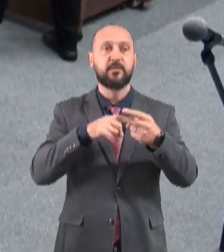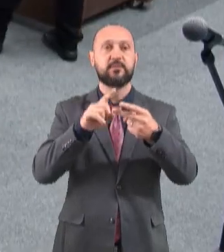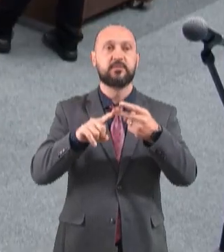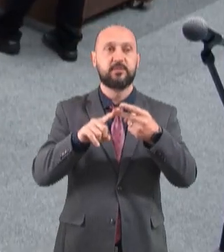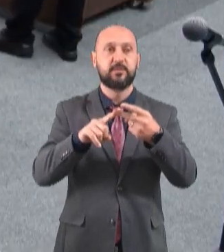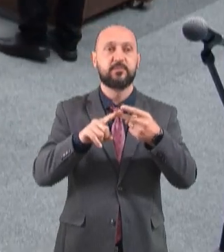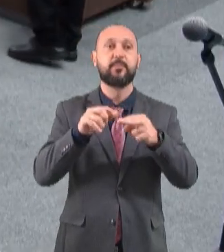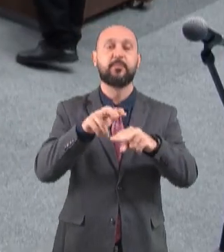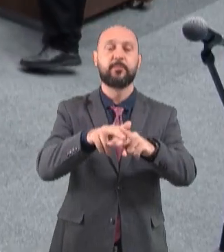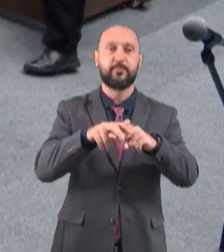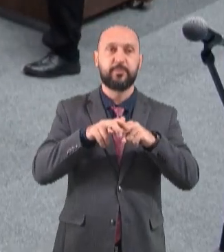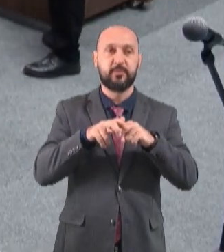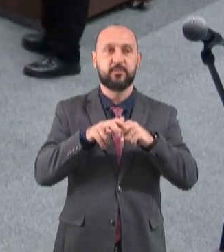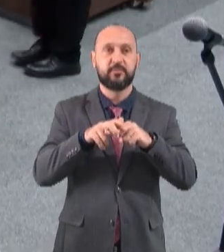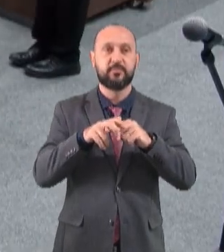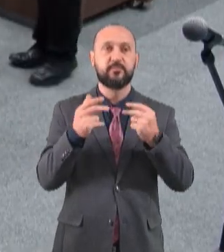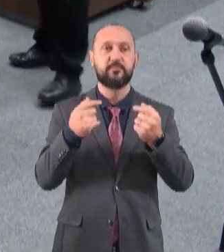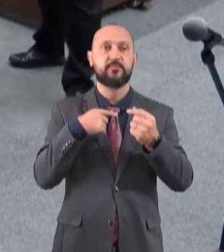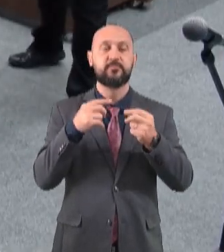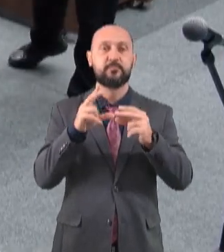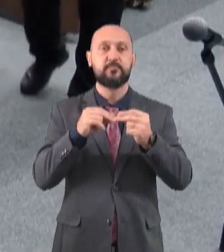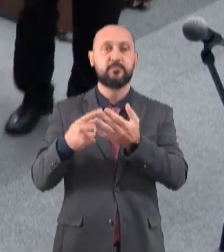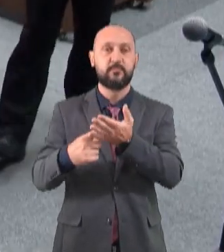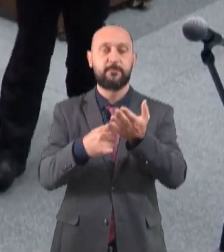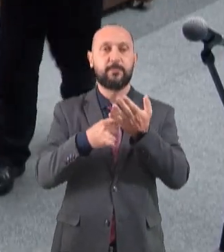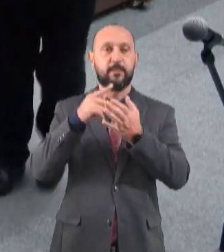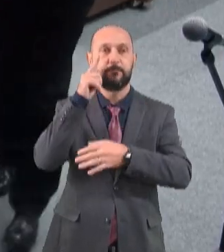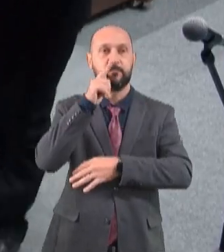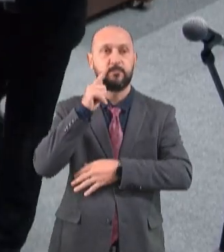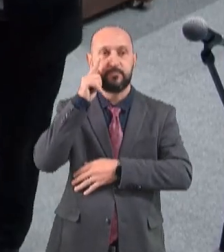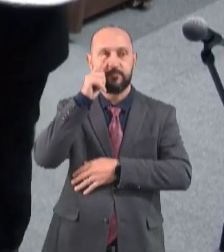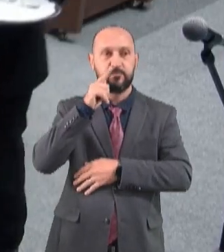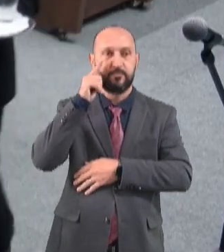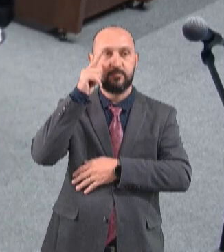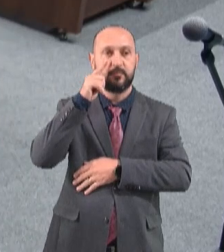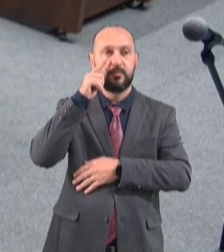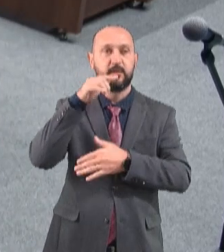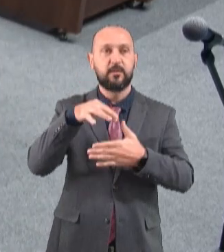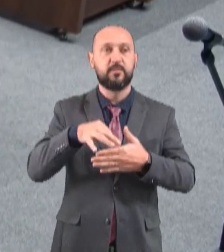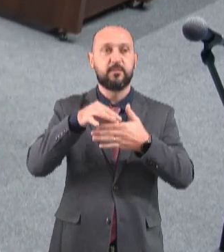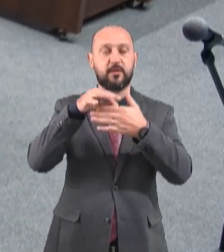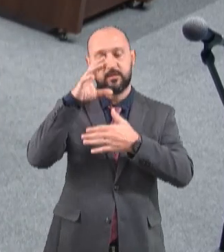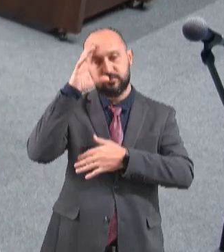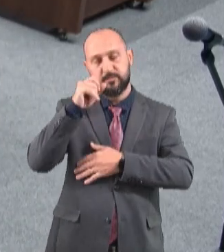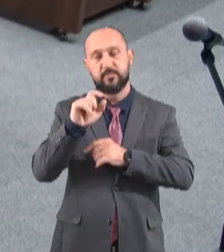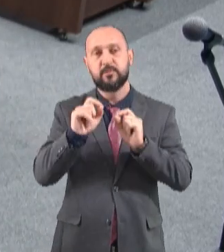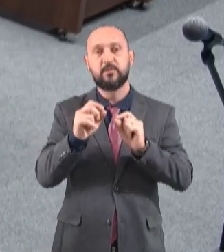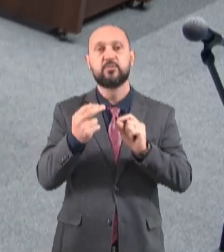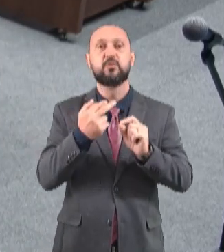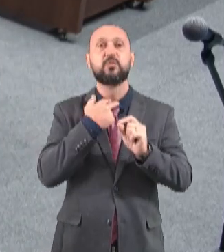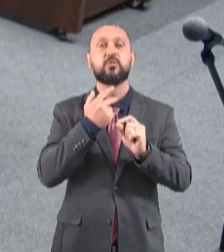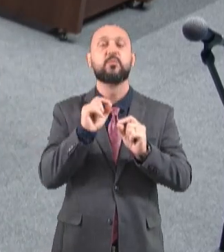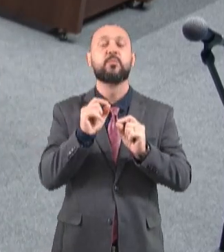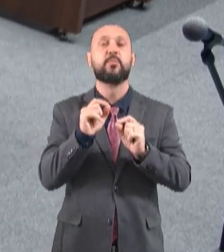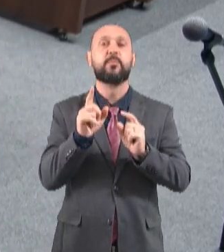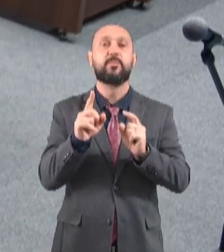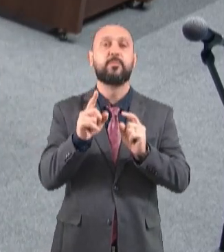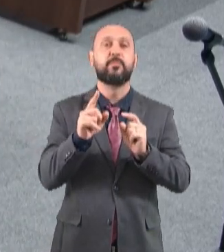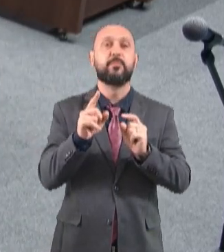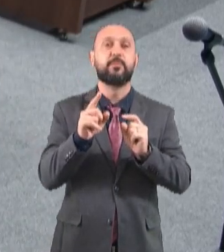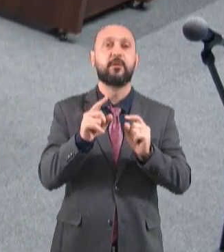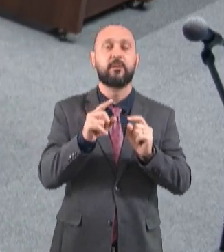lugar, portanto, confabulando com Gleice, nós, a deputada líder, concluímos de que não podemos passar